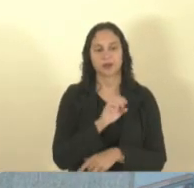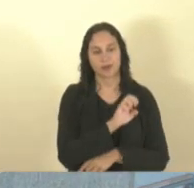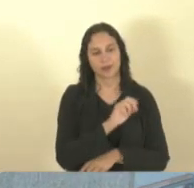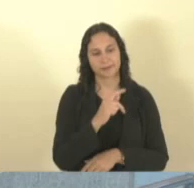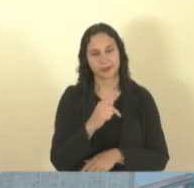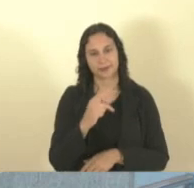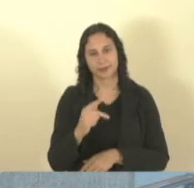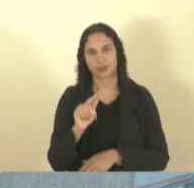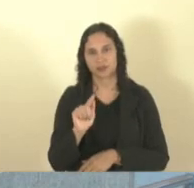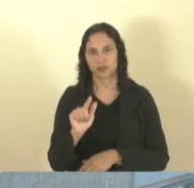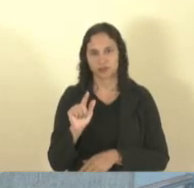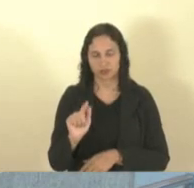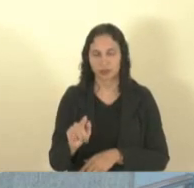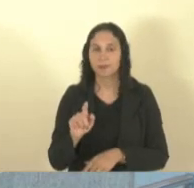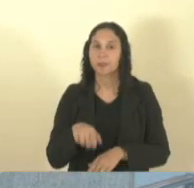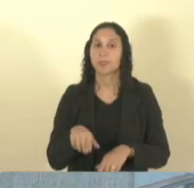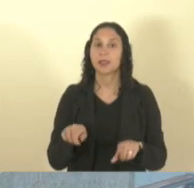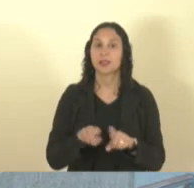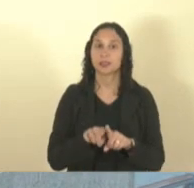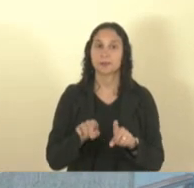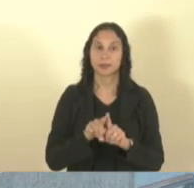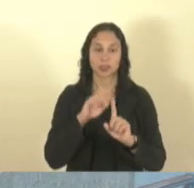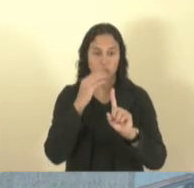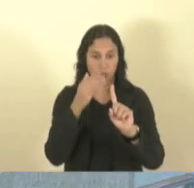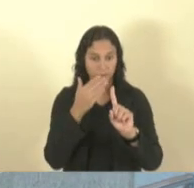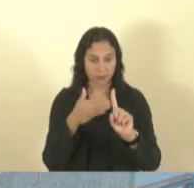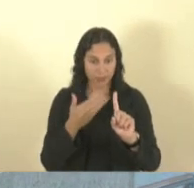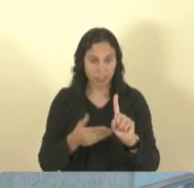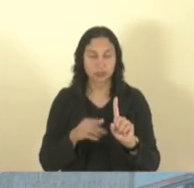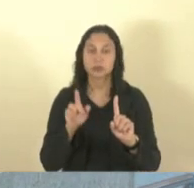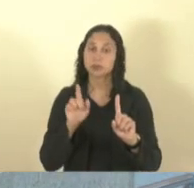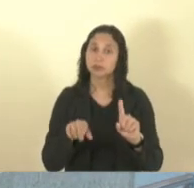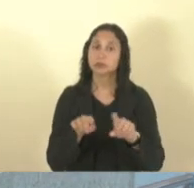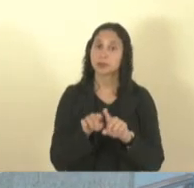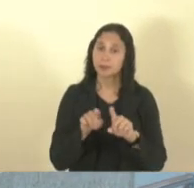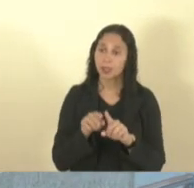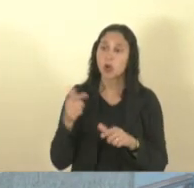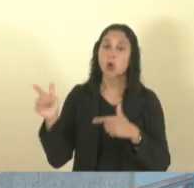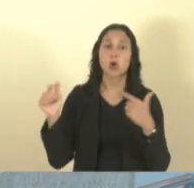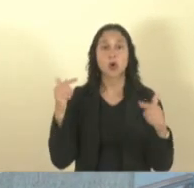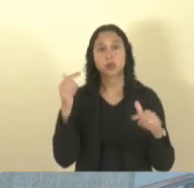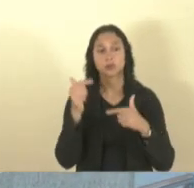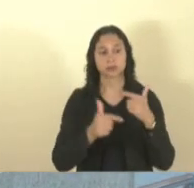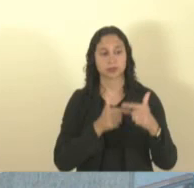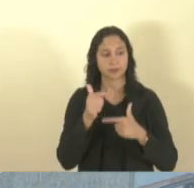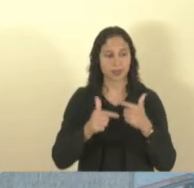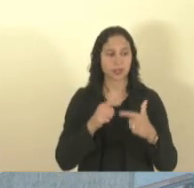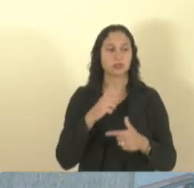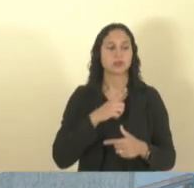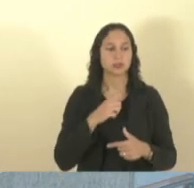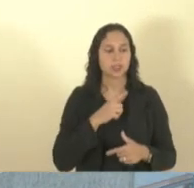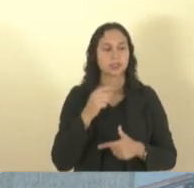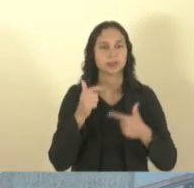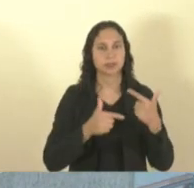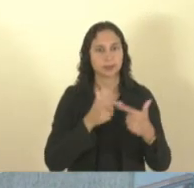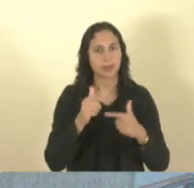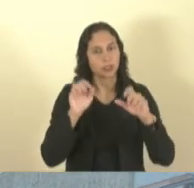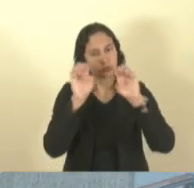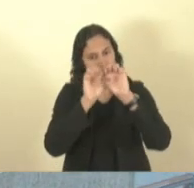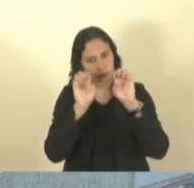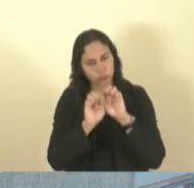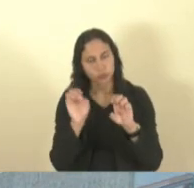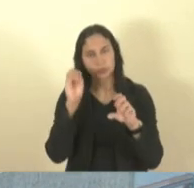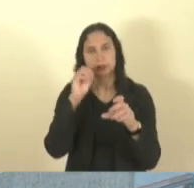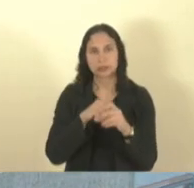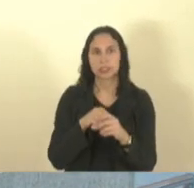também deixar minha homenagem para todas as demais carreiras do Estado. Nós temos carreiras estruturantes na CEGER,